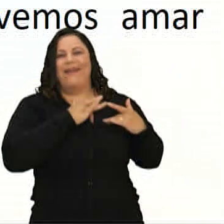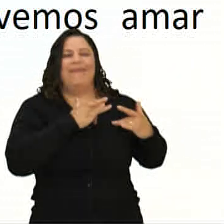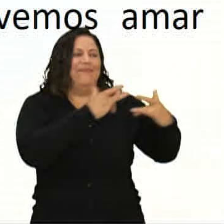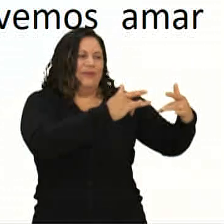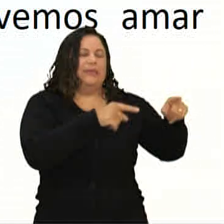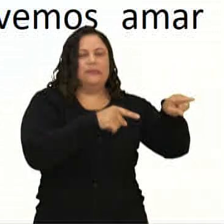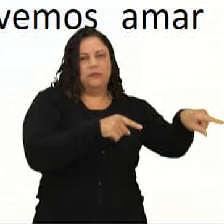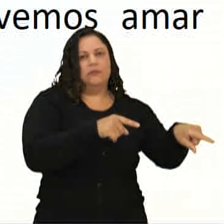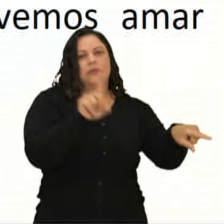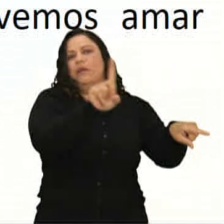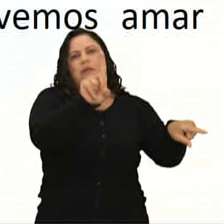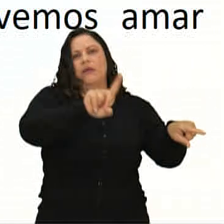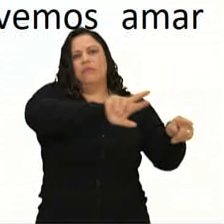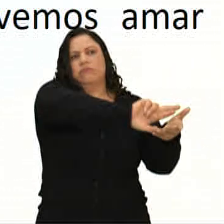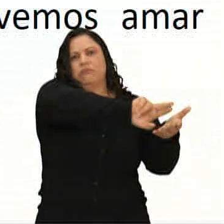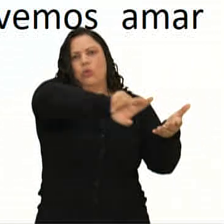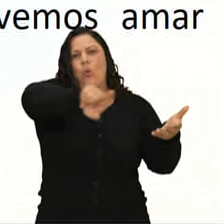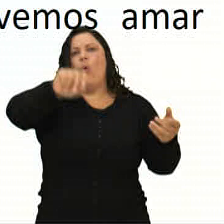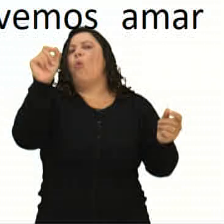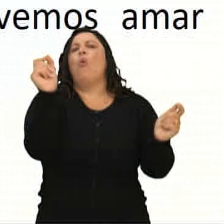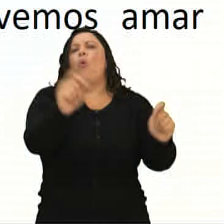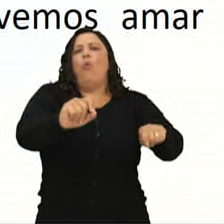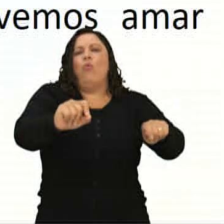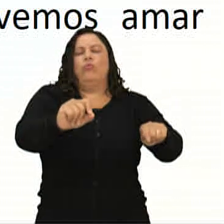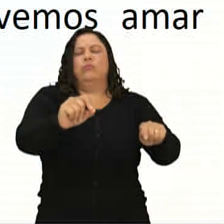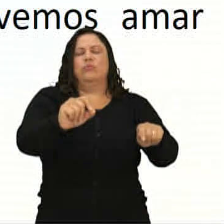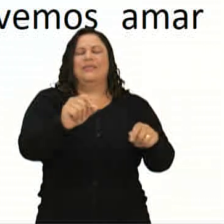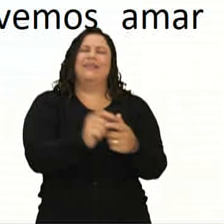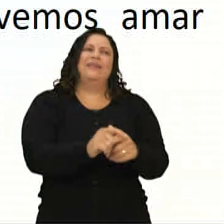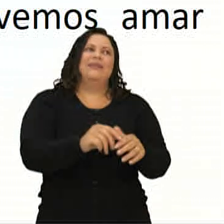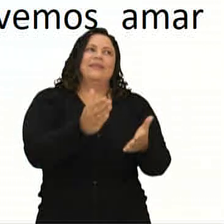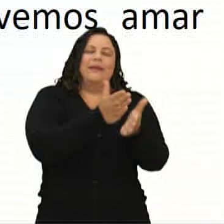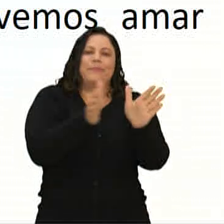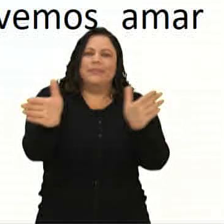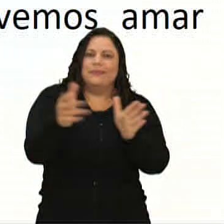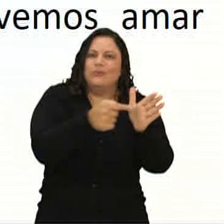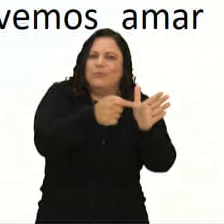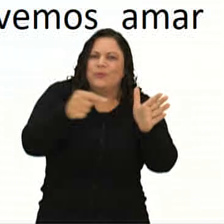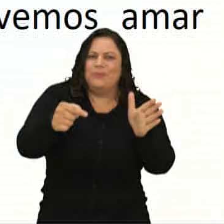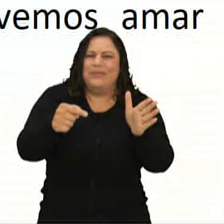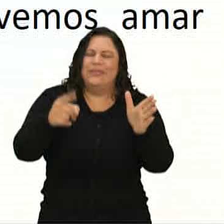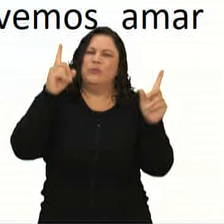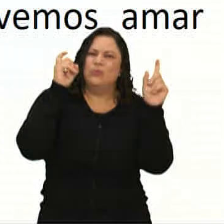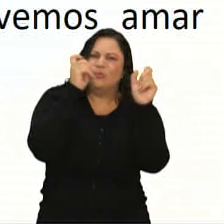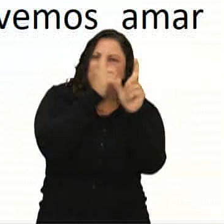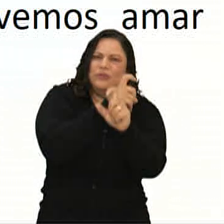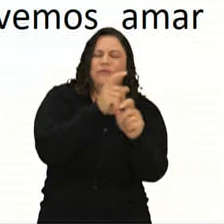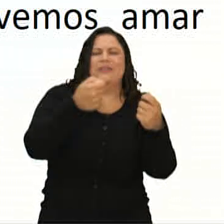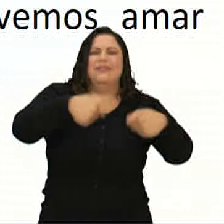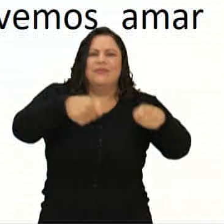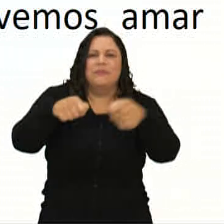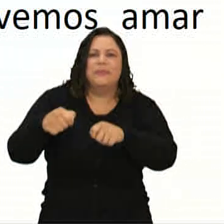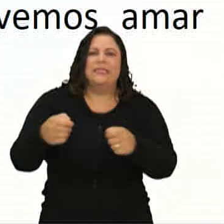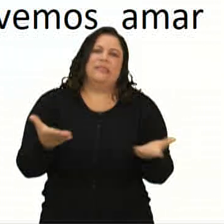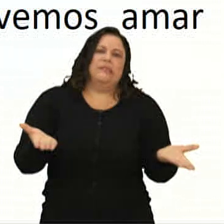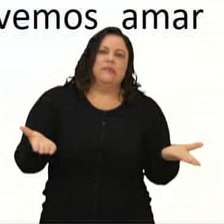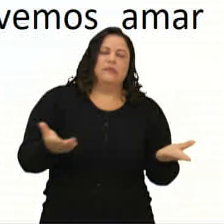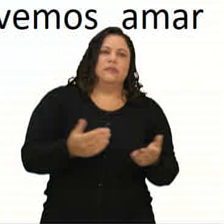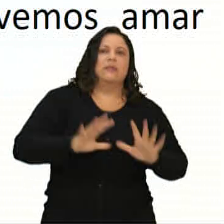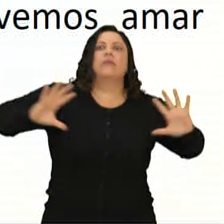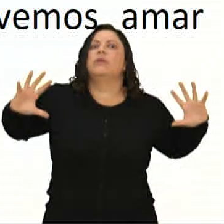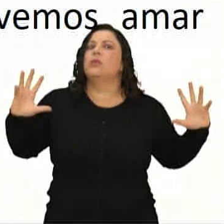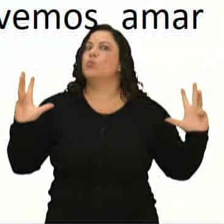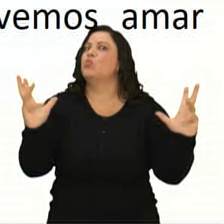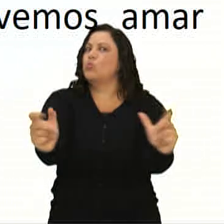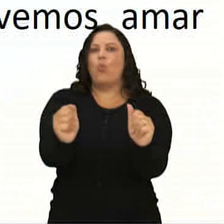se encontram em dificuldades sem ter culpa por isso. Todas as pessoas devem receber amor,